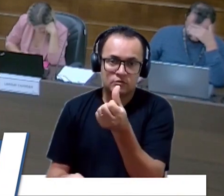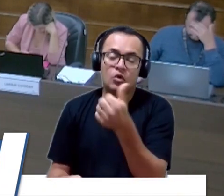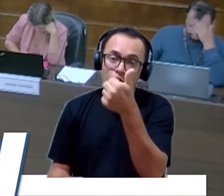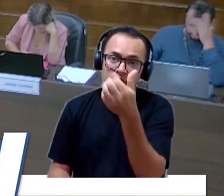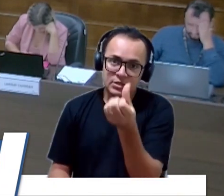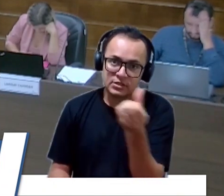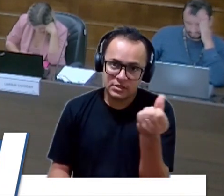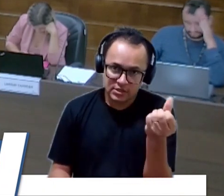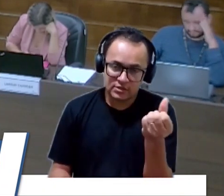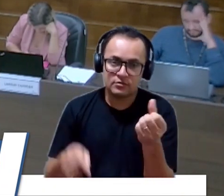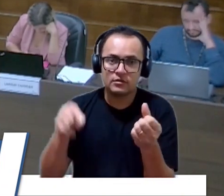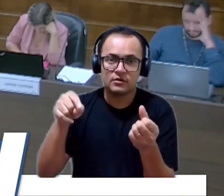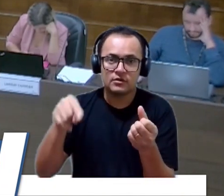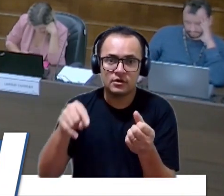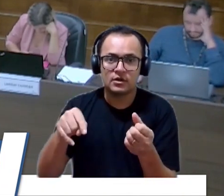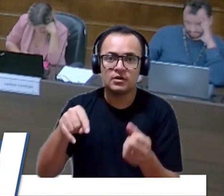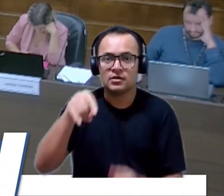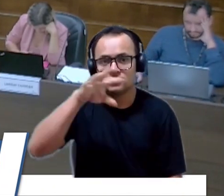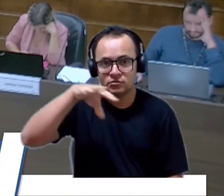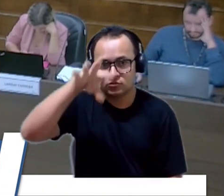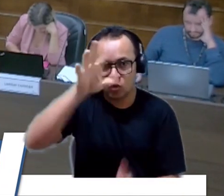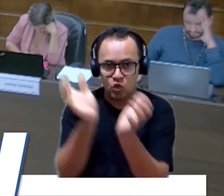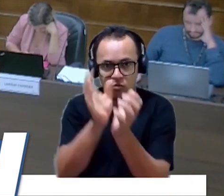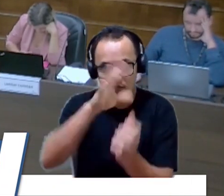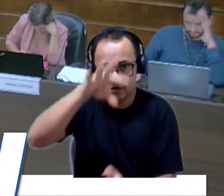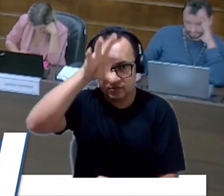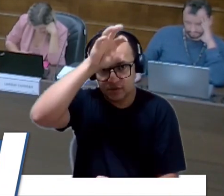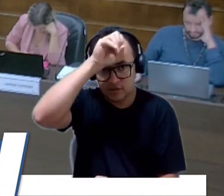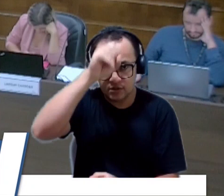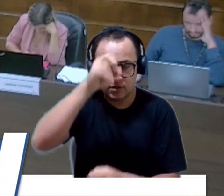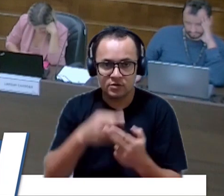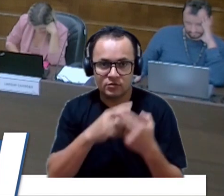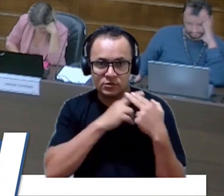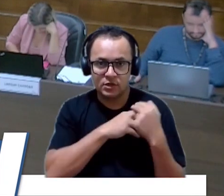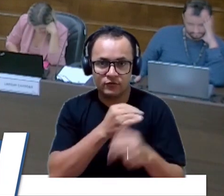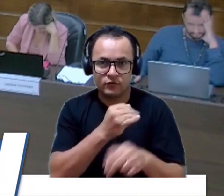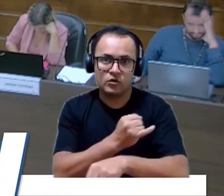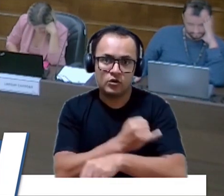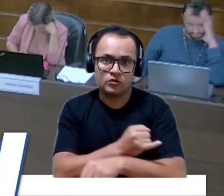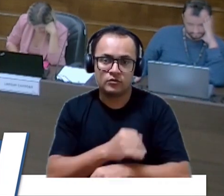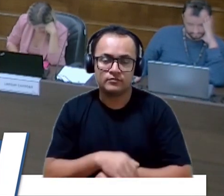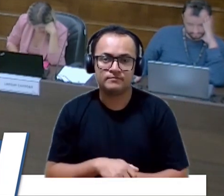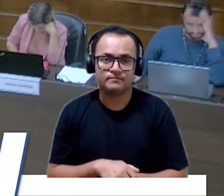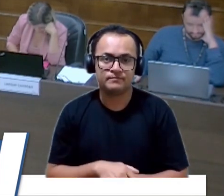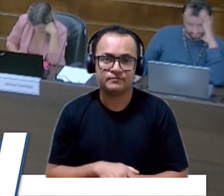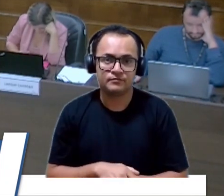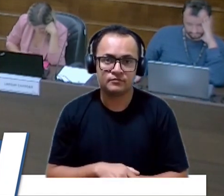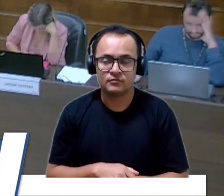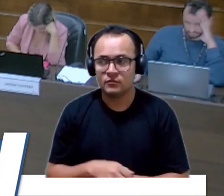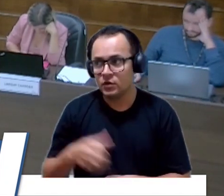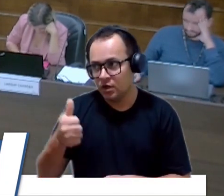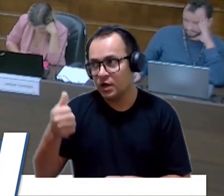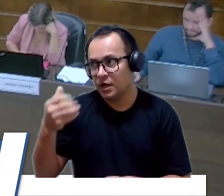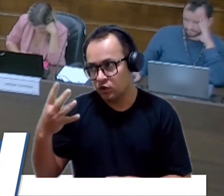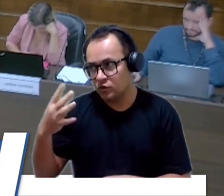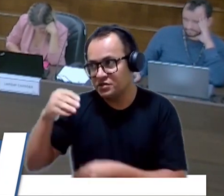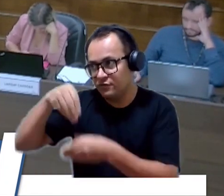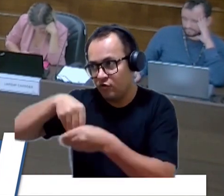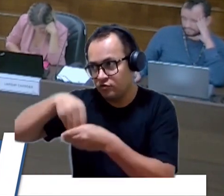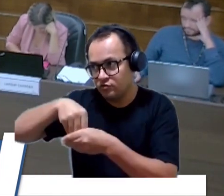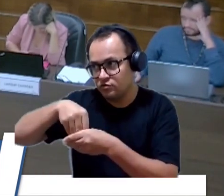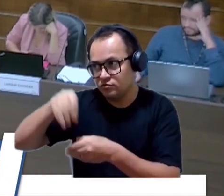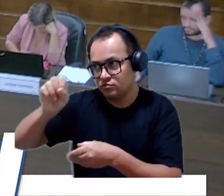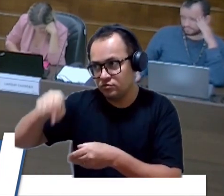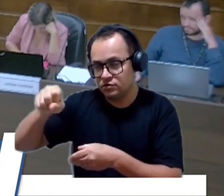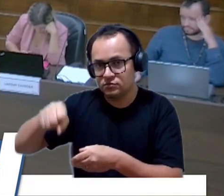166 anos da doutrina espírita. Autoria, vereador Hilton Ferreira. 14 votos, excelência. Peço a